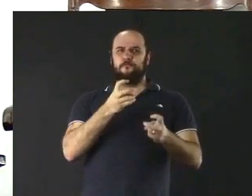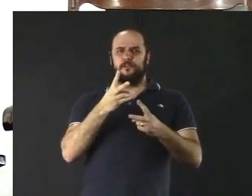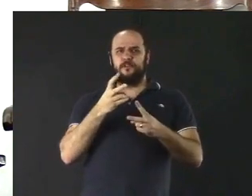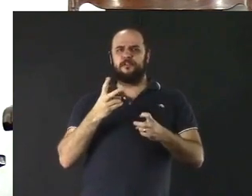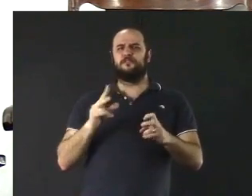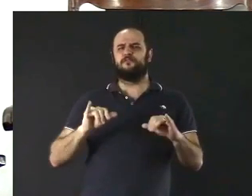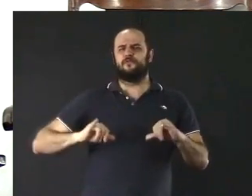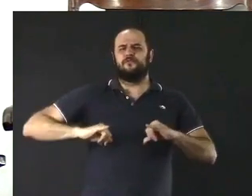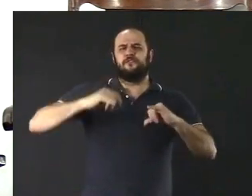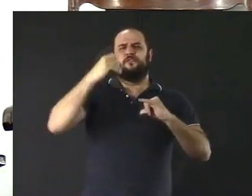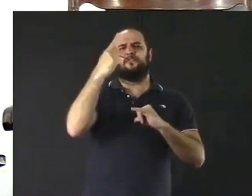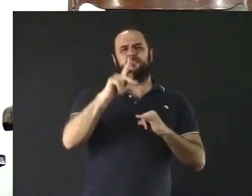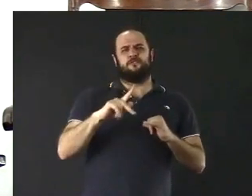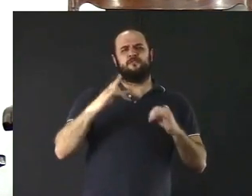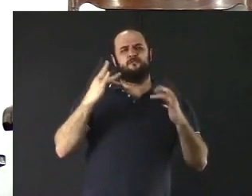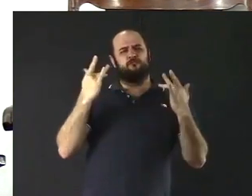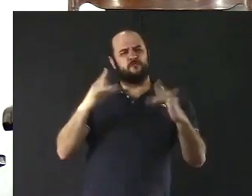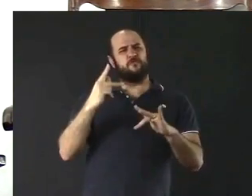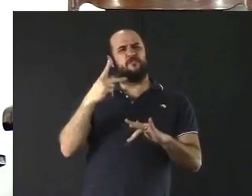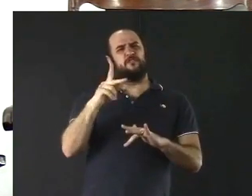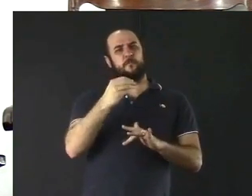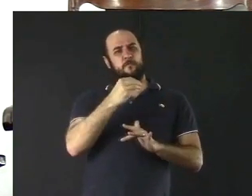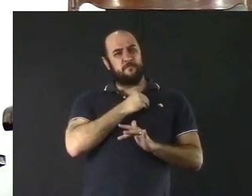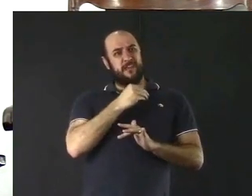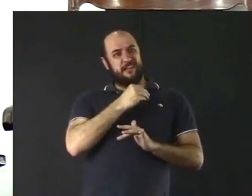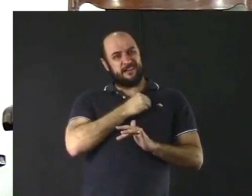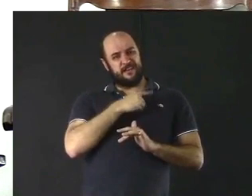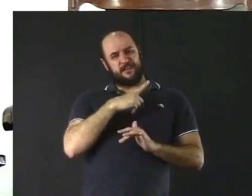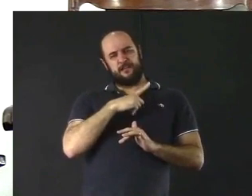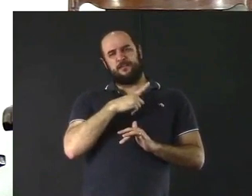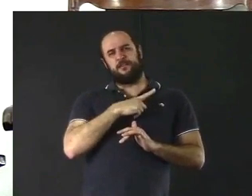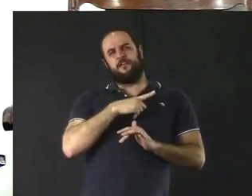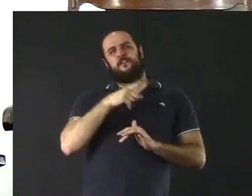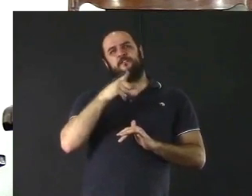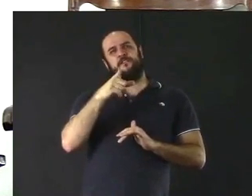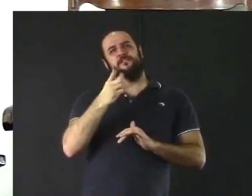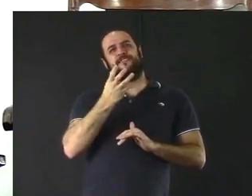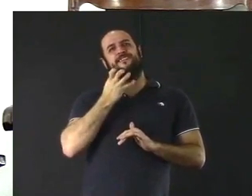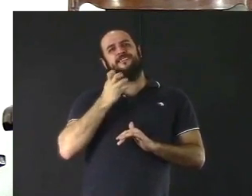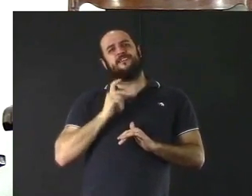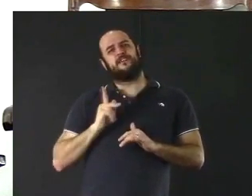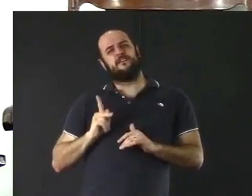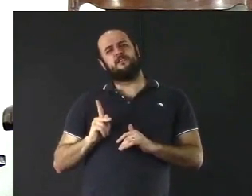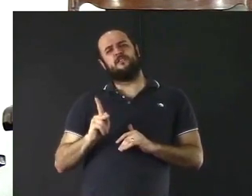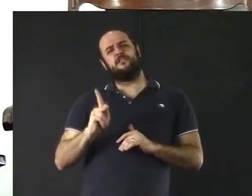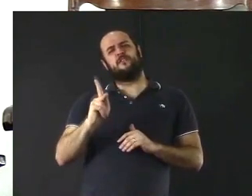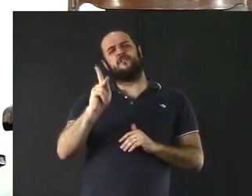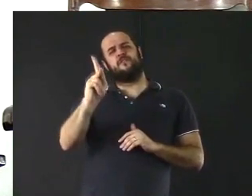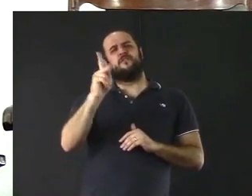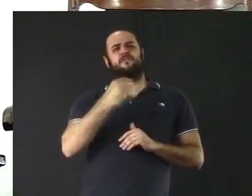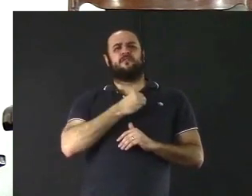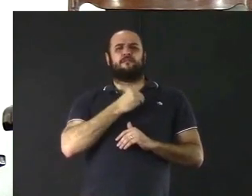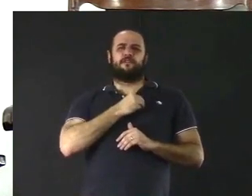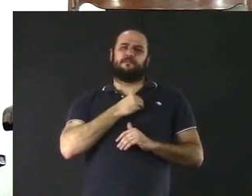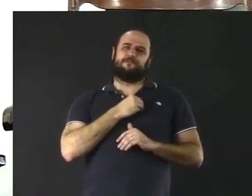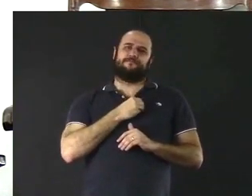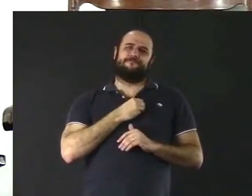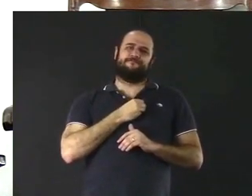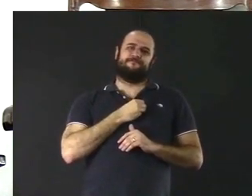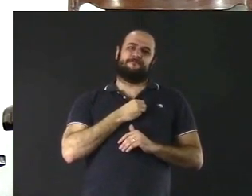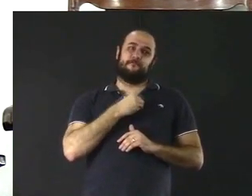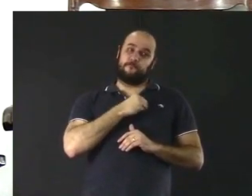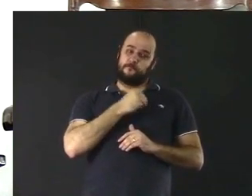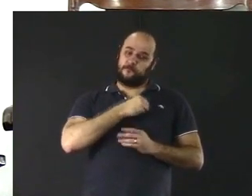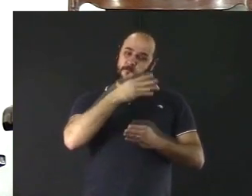sua dor, não tem nenhum pecado que você continua a alimentar e que tem feito